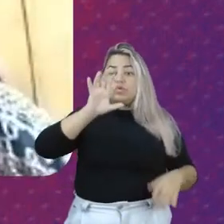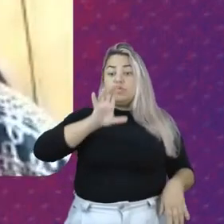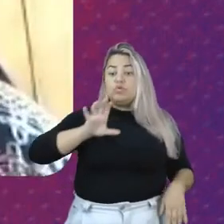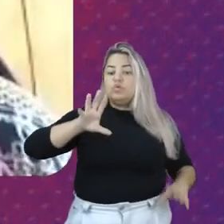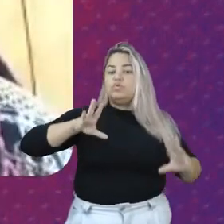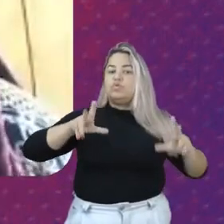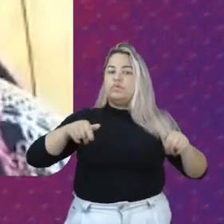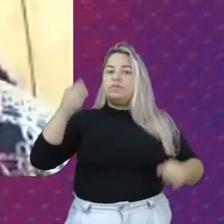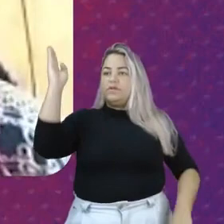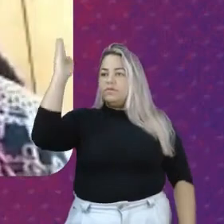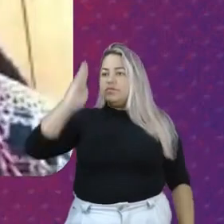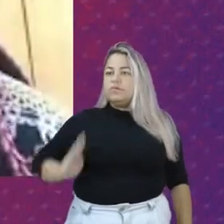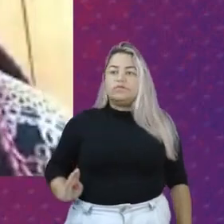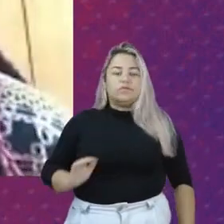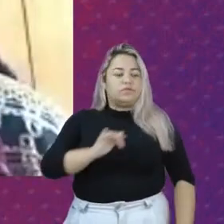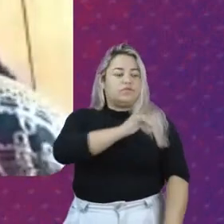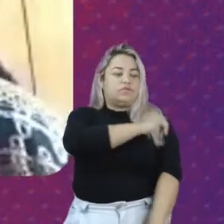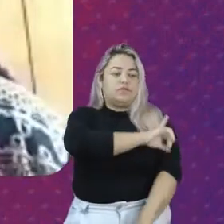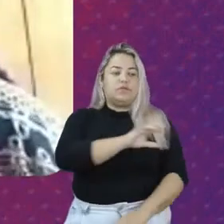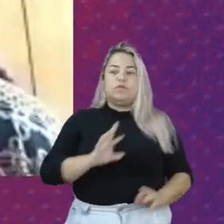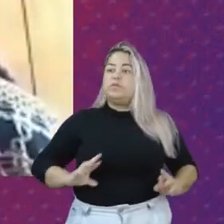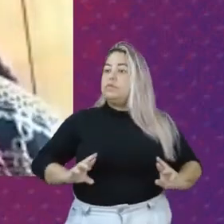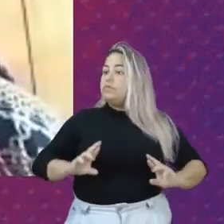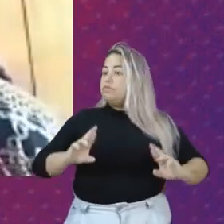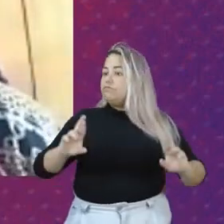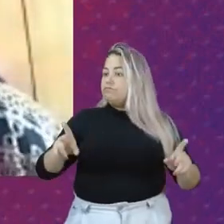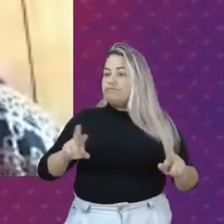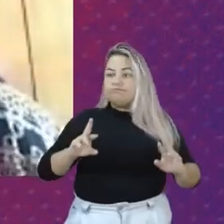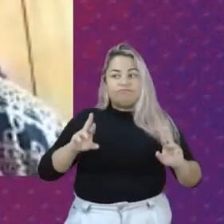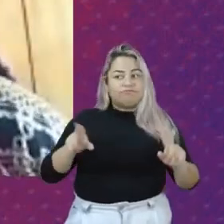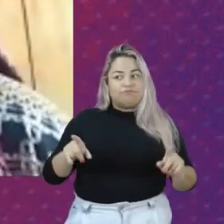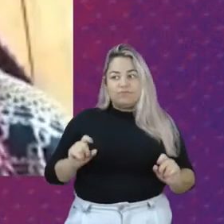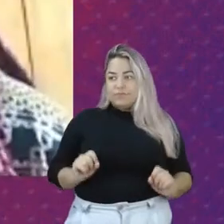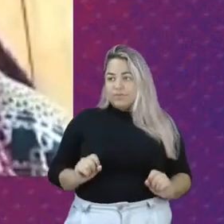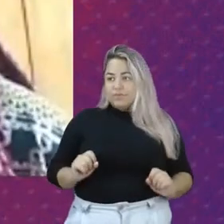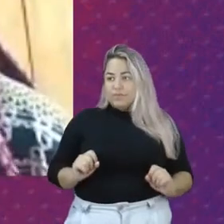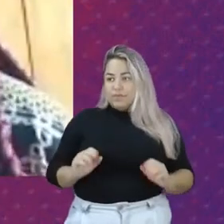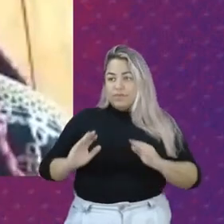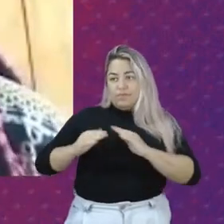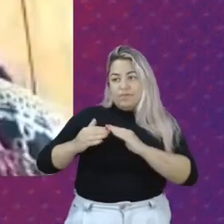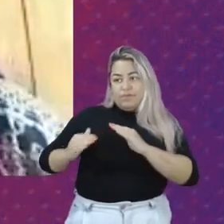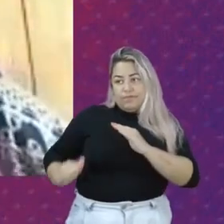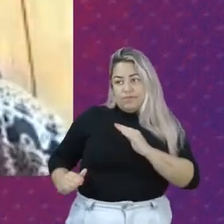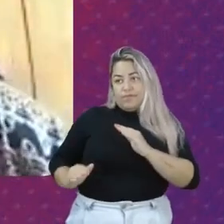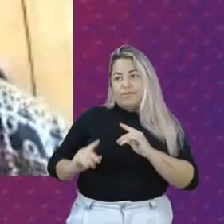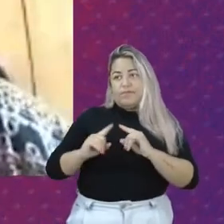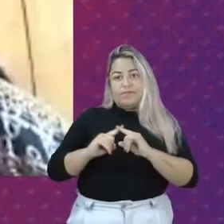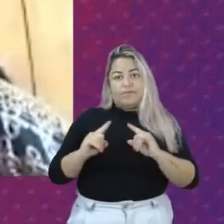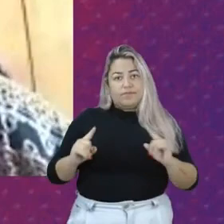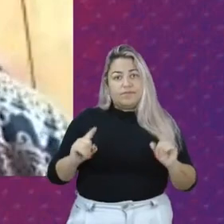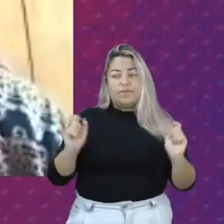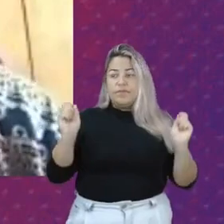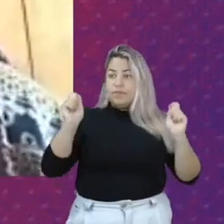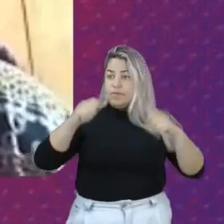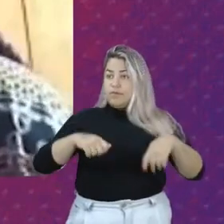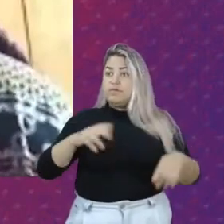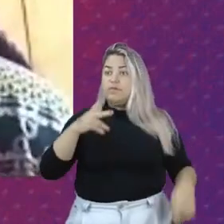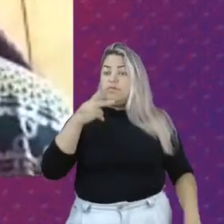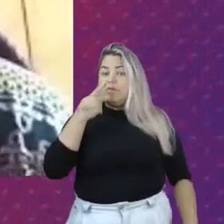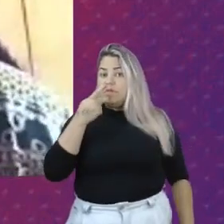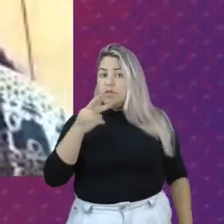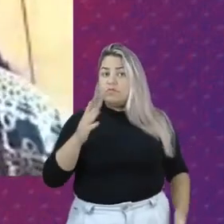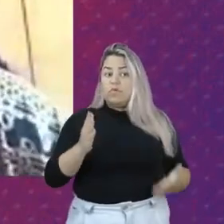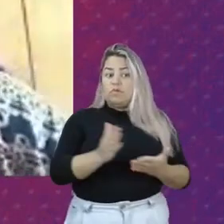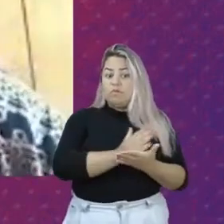Rio de Janeiro não é diferente. A favela é um lugar que pulsa, mas a gente precisa falar de algumas